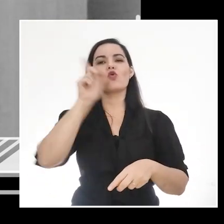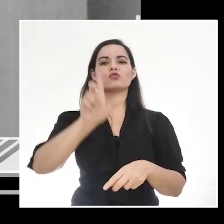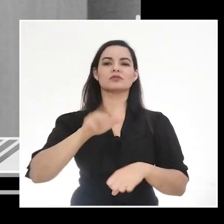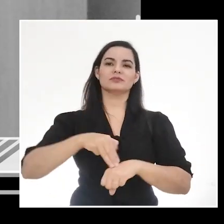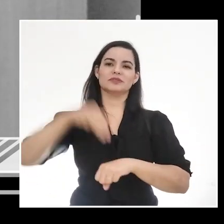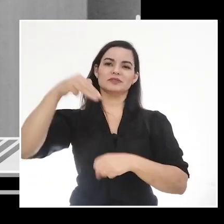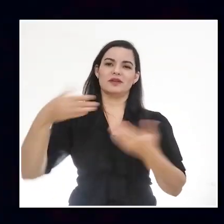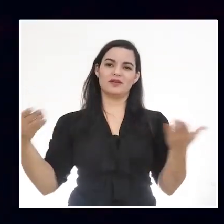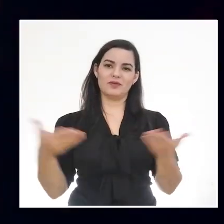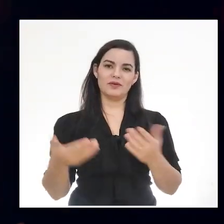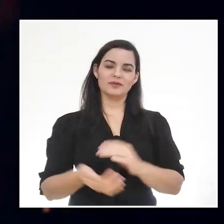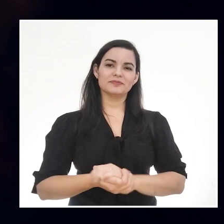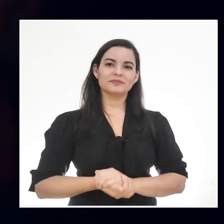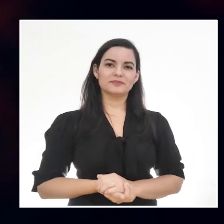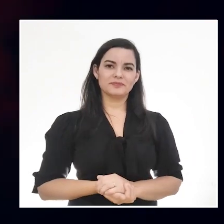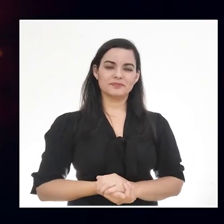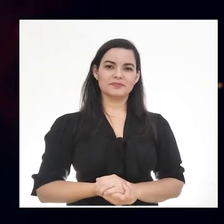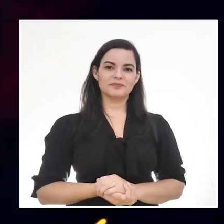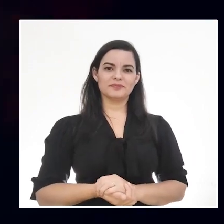que eu tivesse o meu.